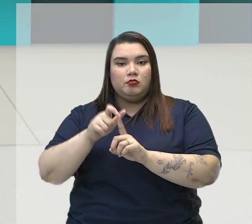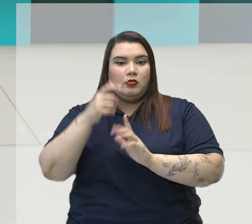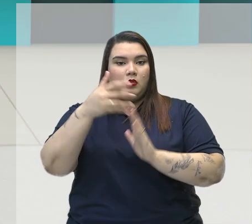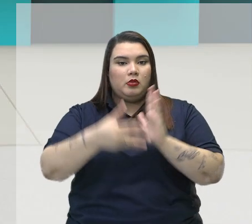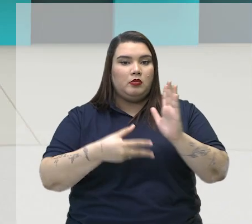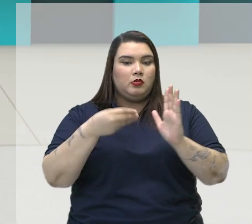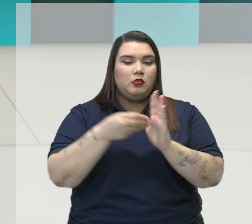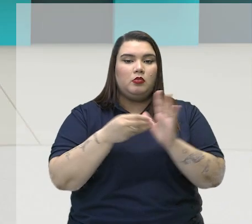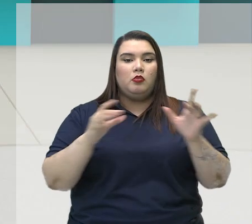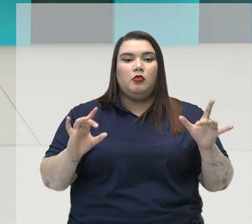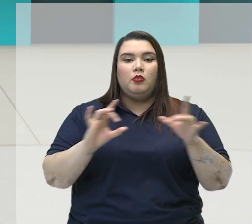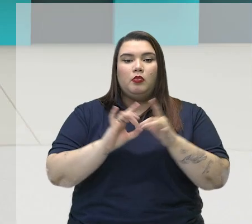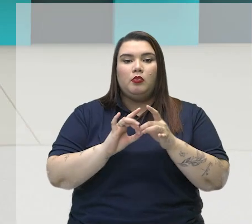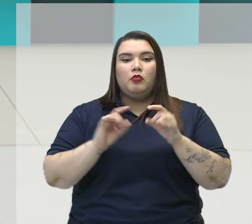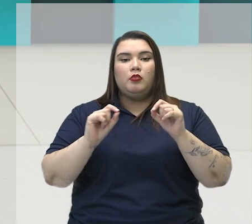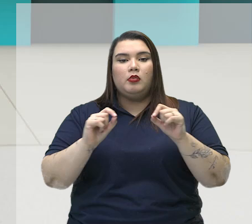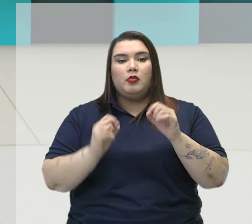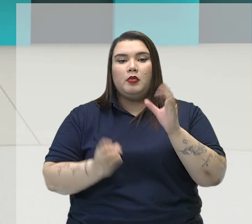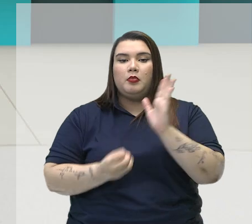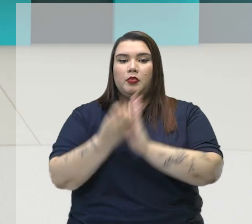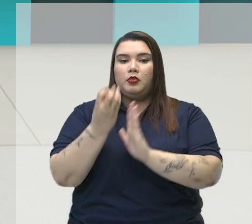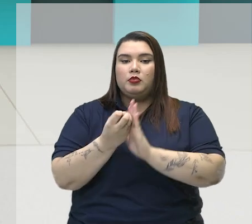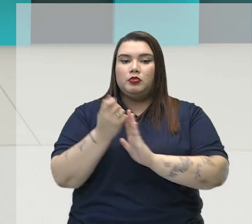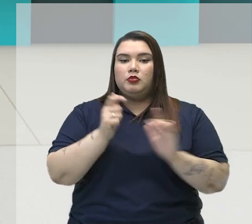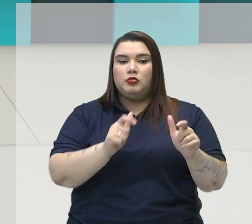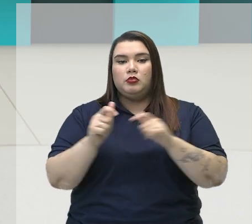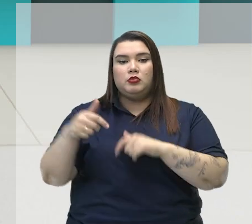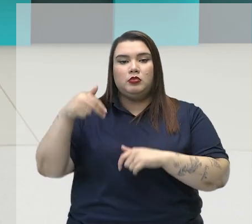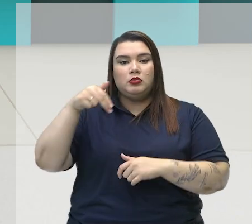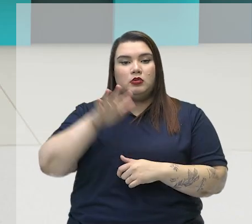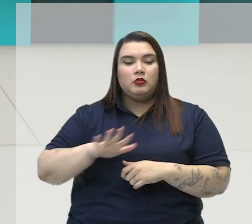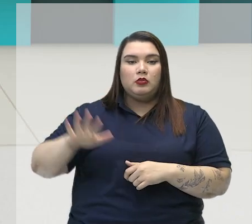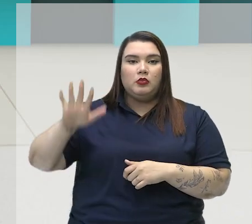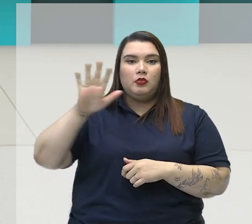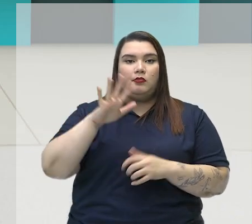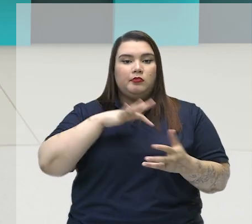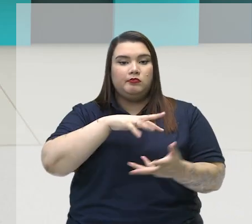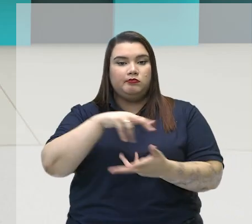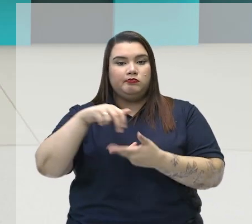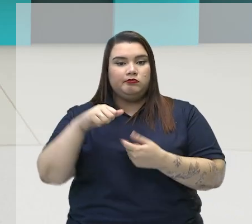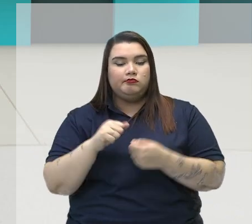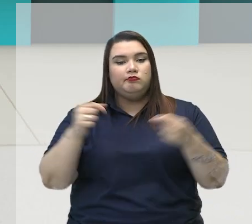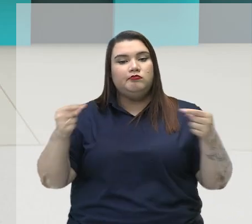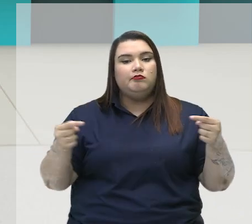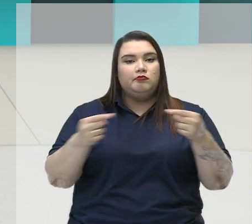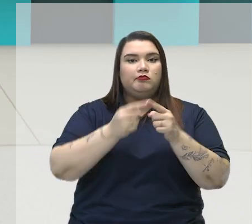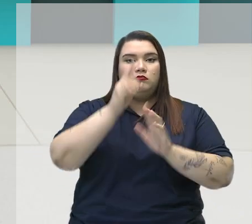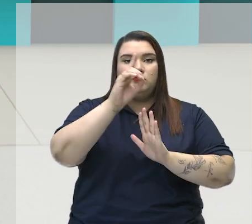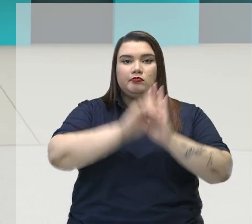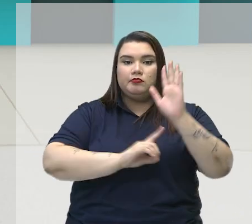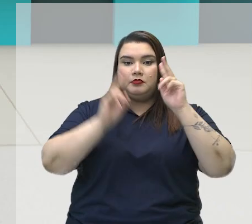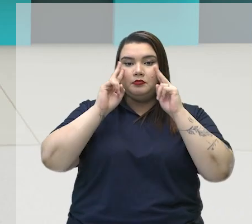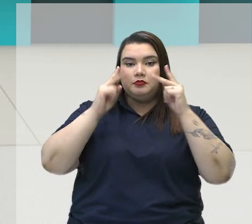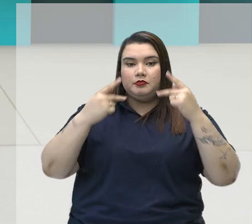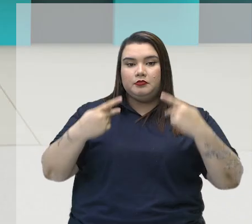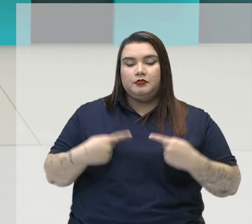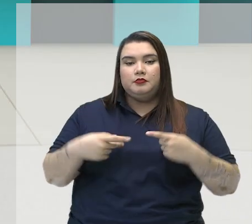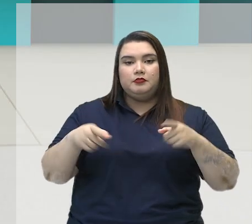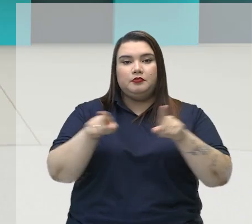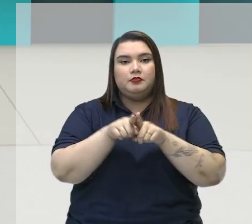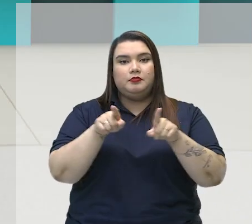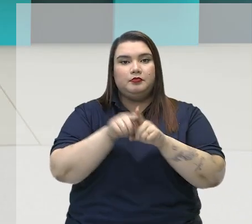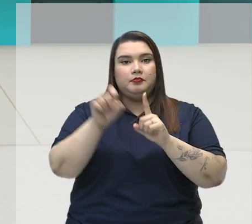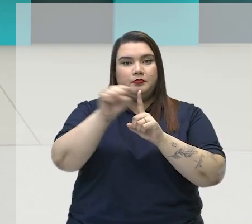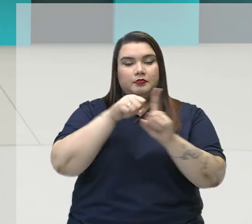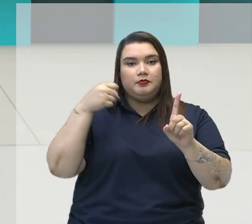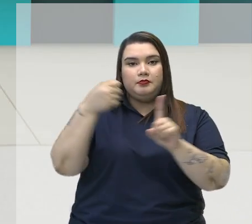permanente do sujeito amazônico com o universo das produções local, nacional e global, considerando os